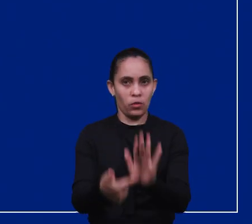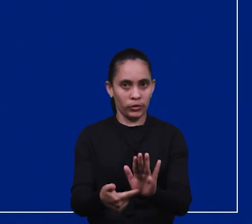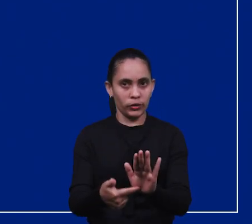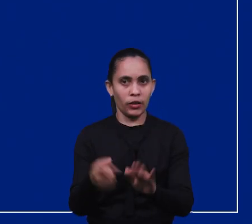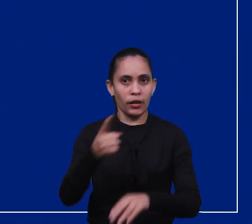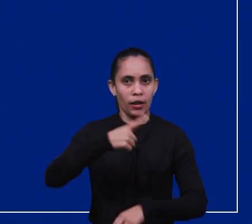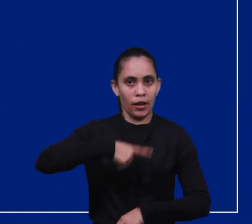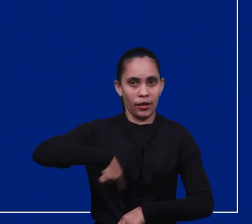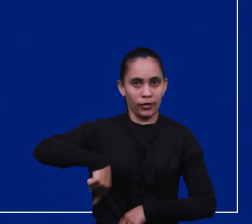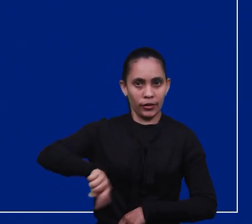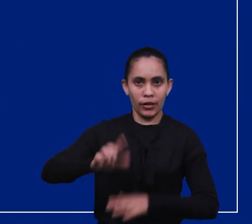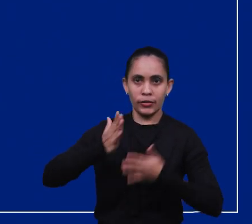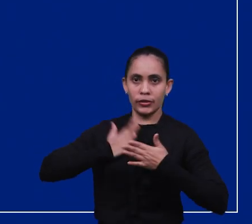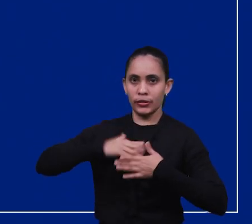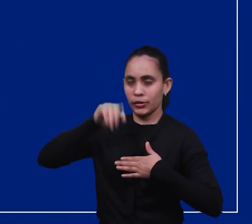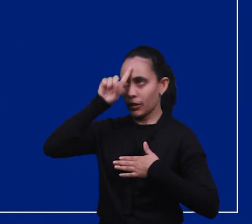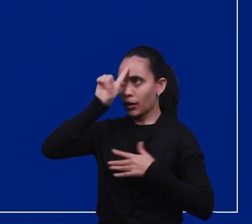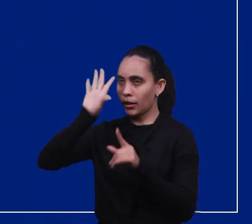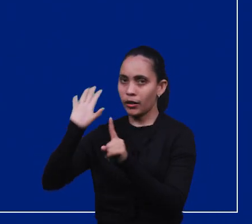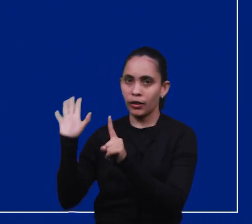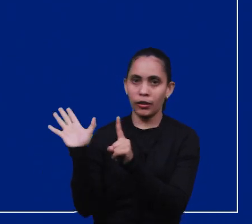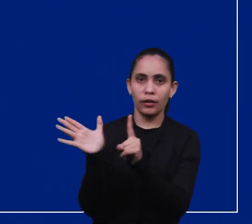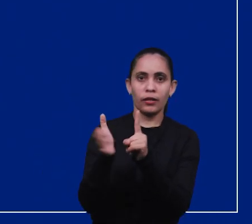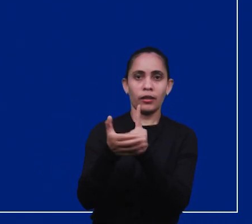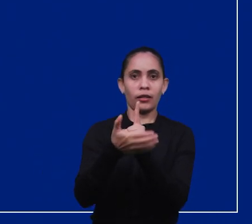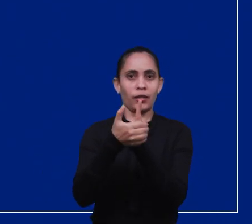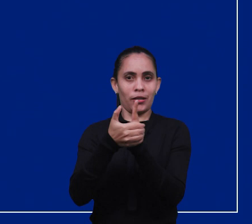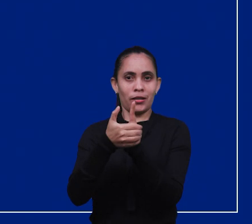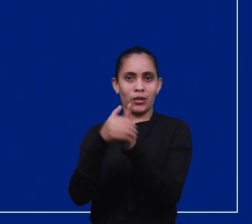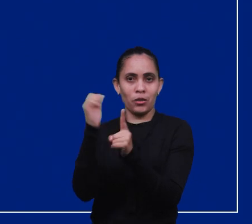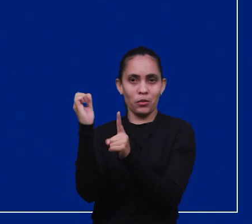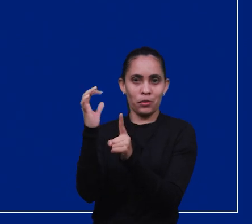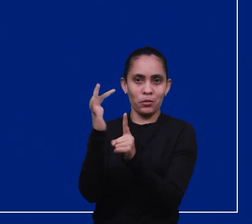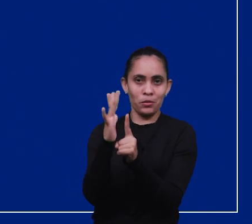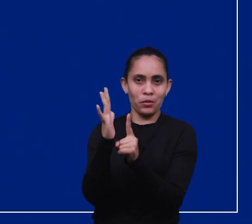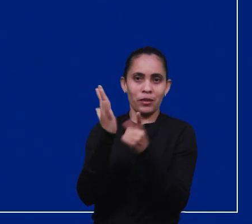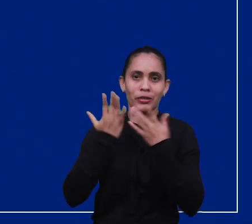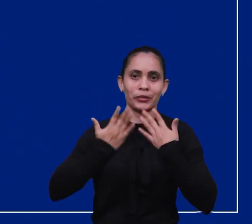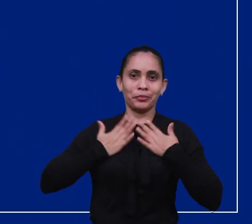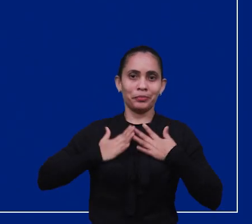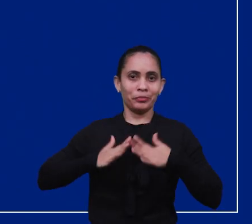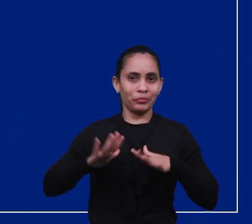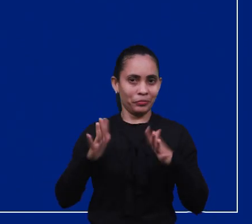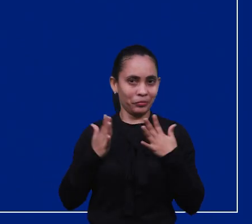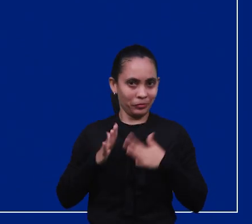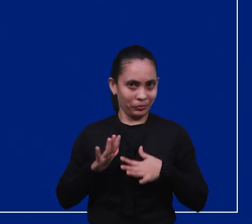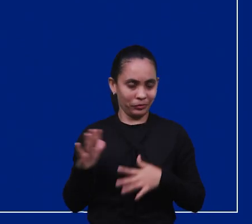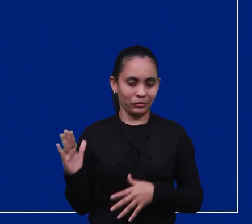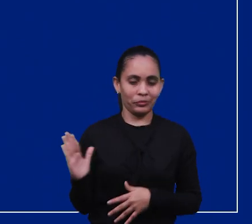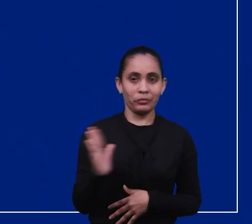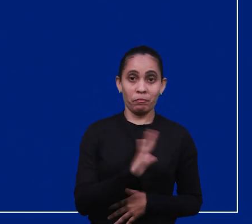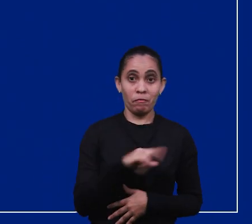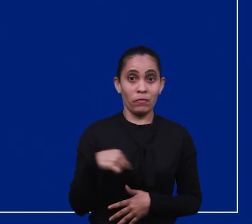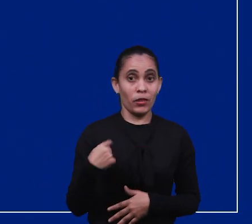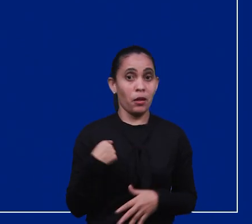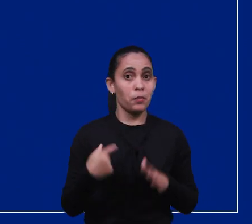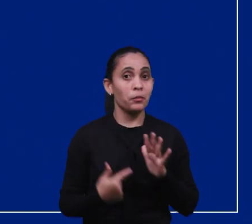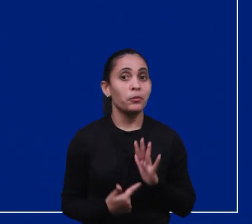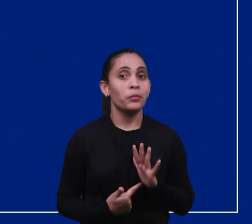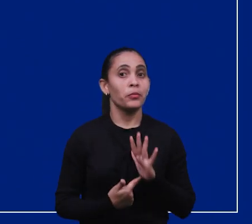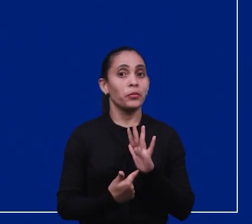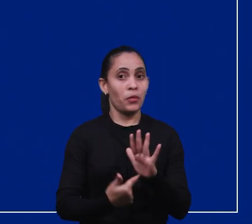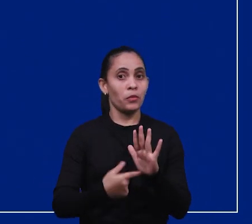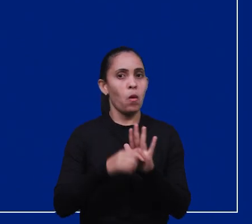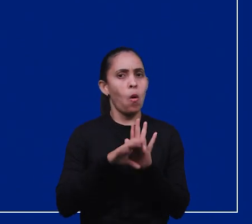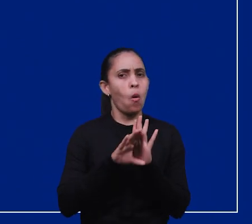esconderijo do Altíssimo, à sombra do Onipotente descansará. Então nós estamos falando aí do aspecto